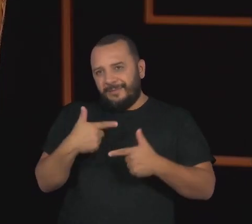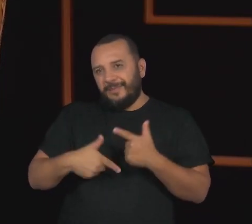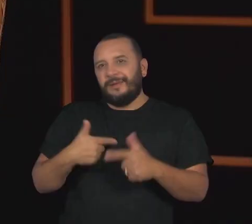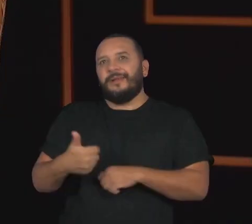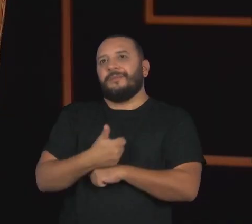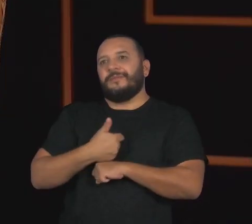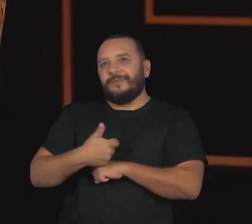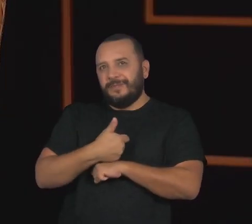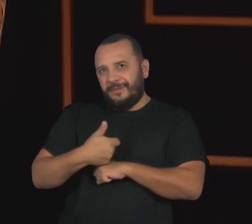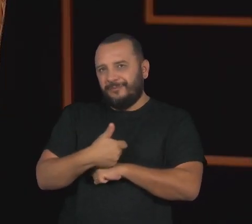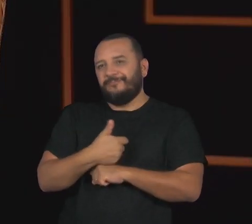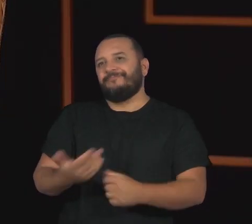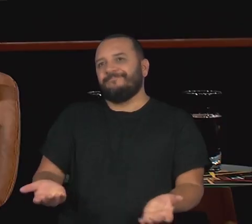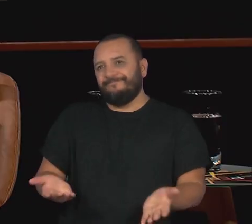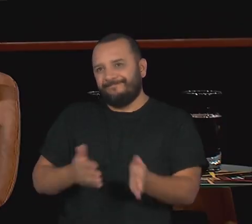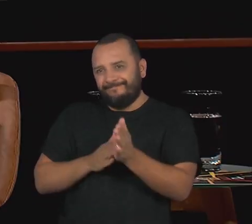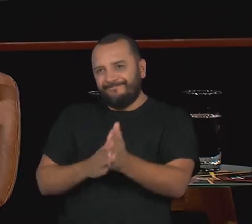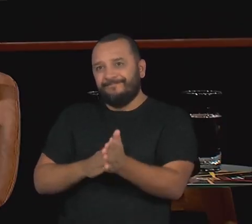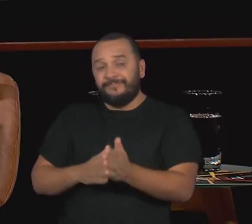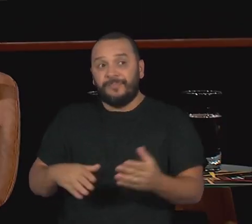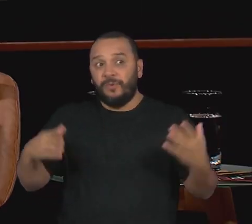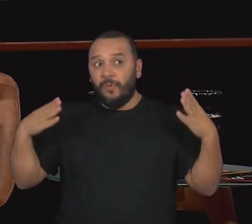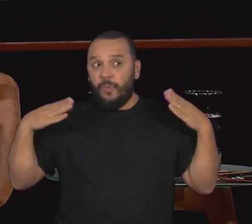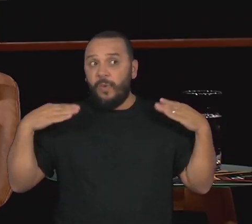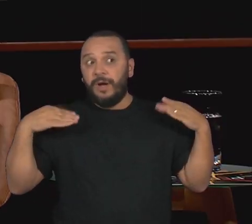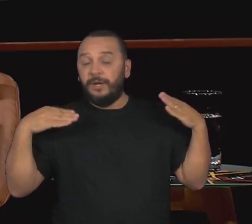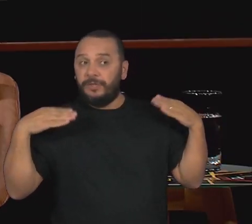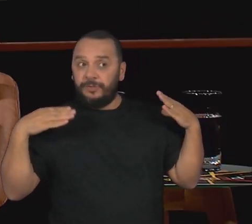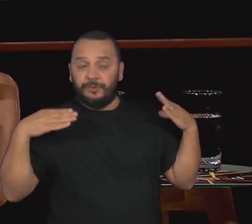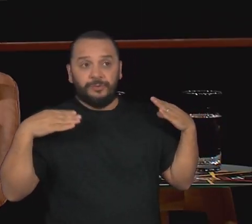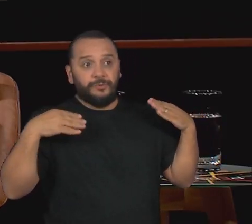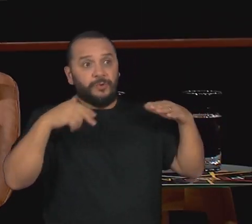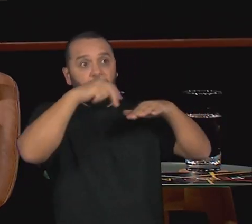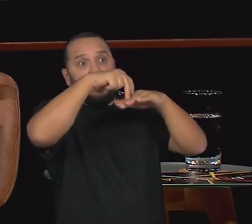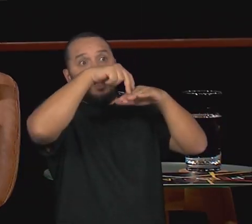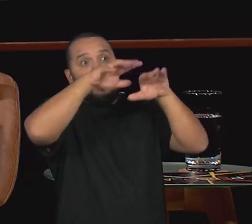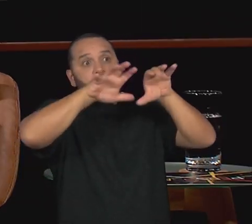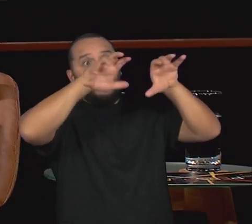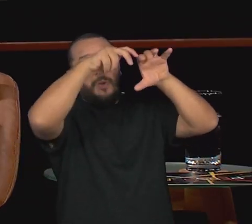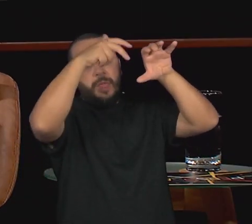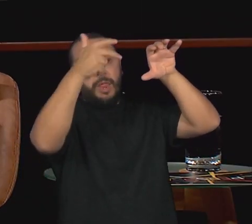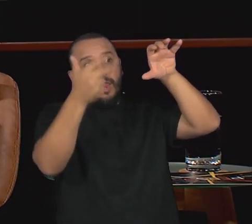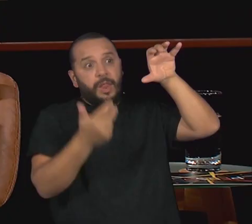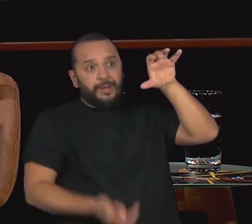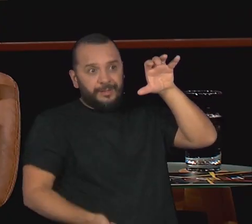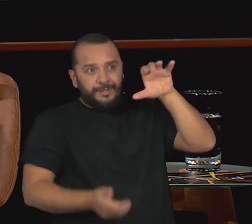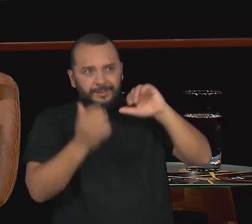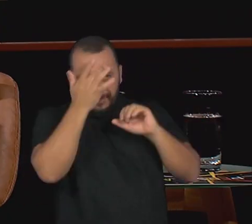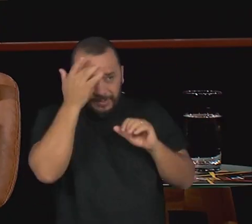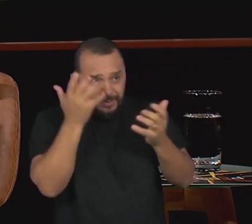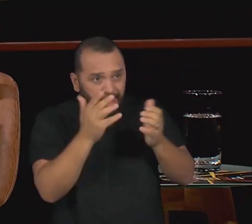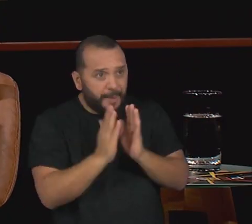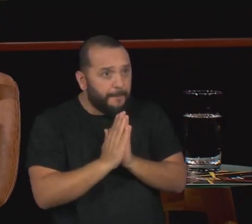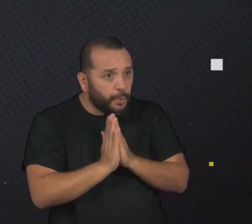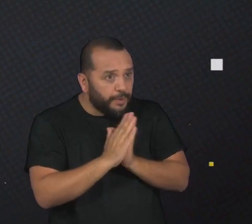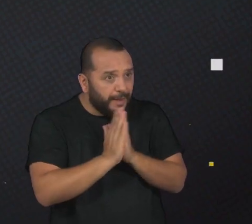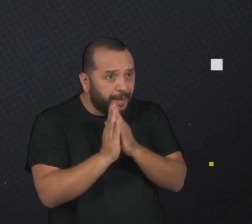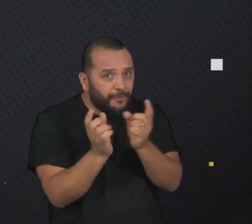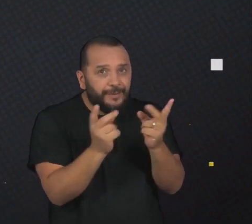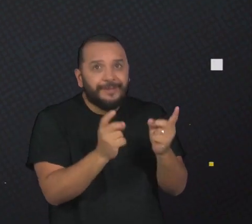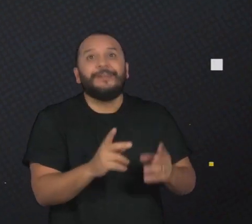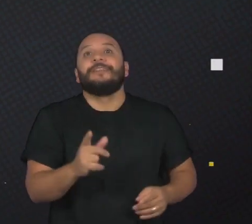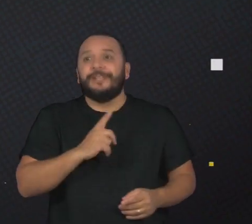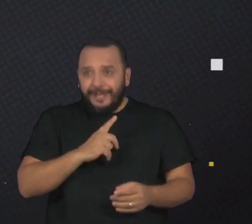profissional e irreversível. No Anjo Caiu do Céu, como a Cris falou, chegaram a pensar em fazer um boneco do seu personagem. Foi feito? Foi